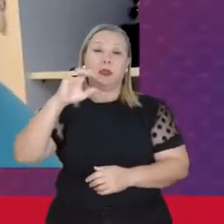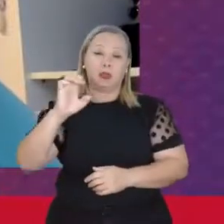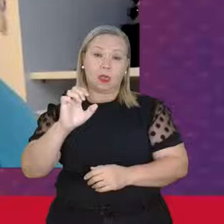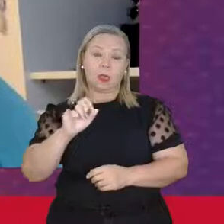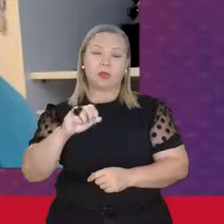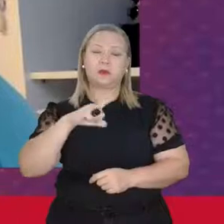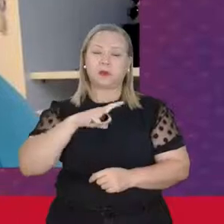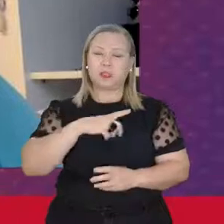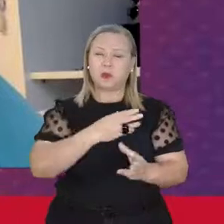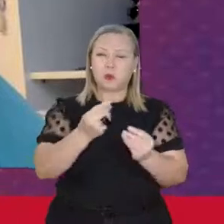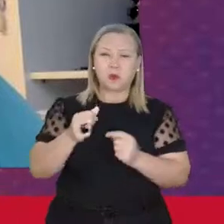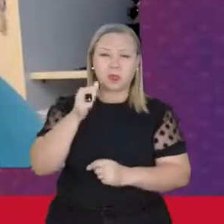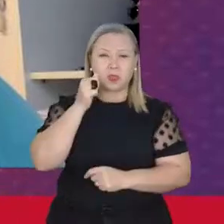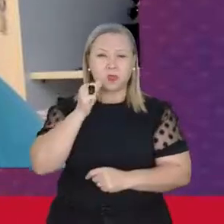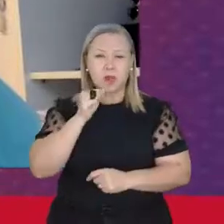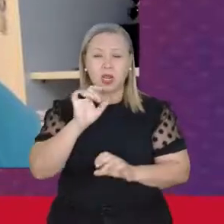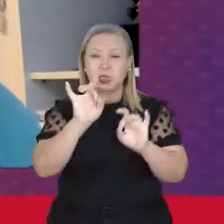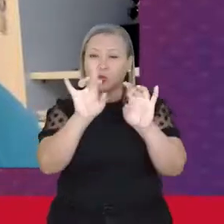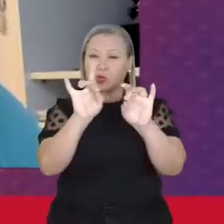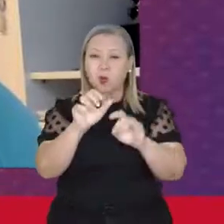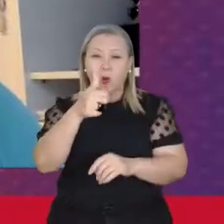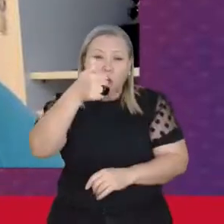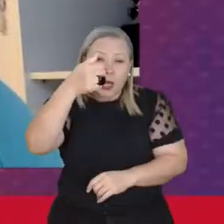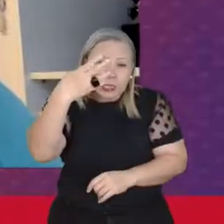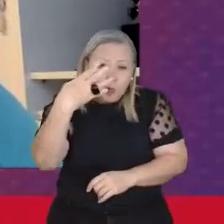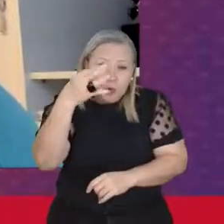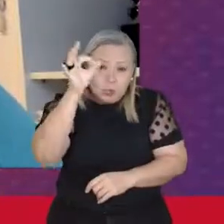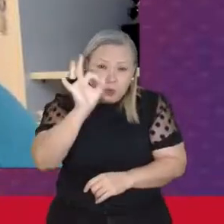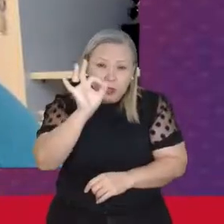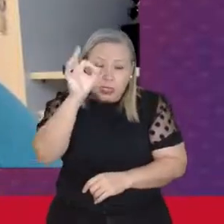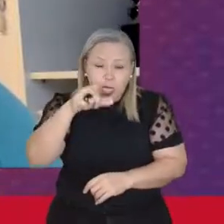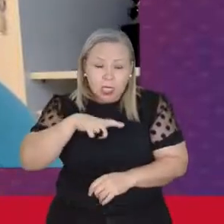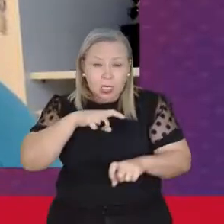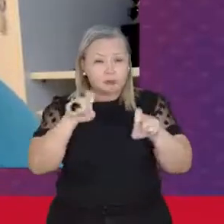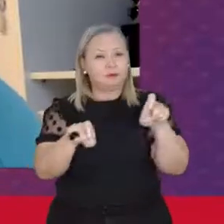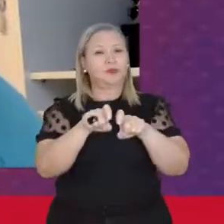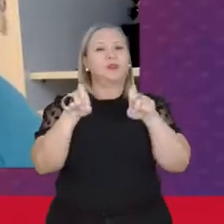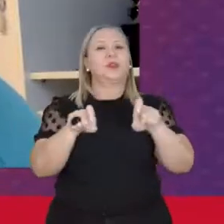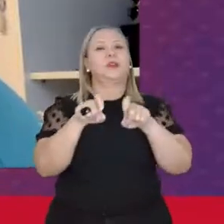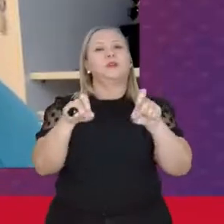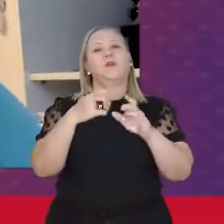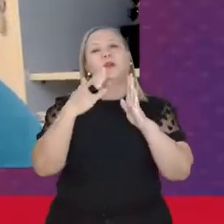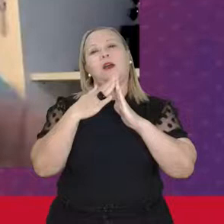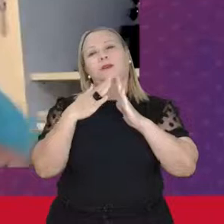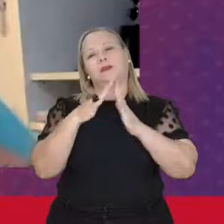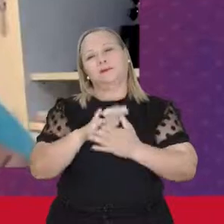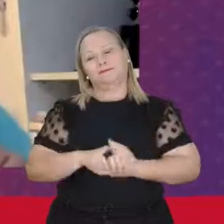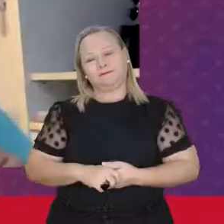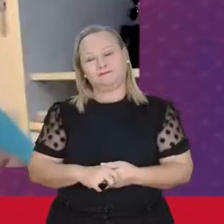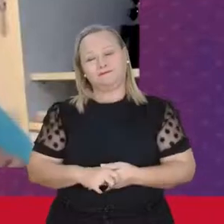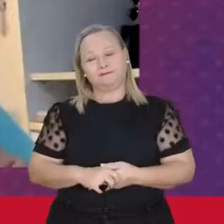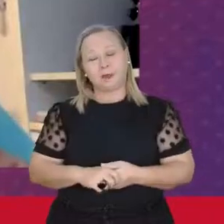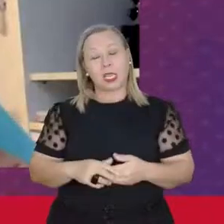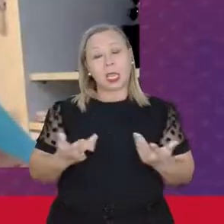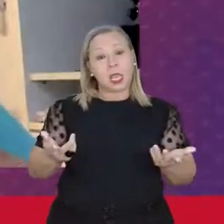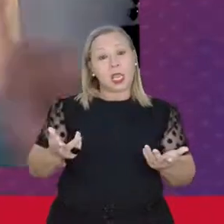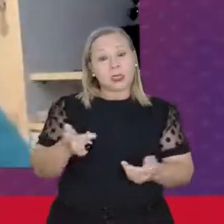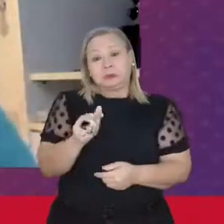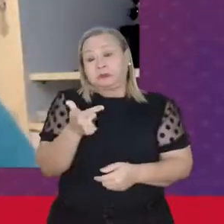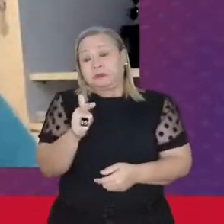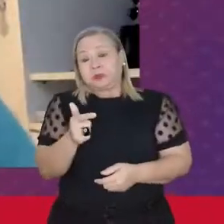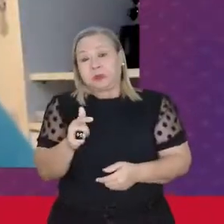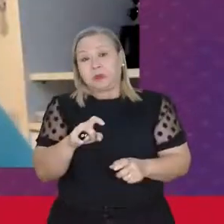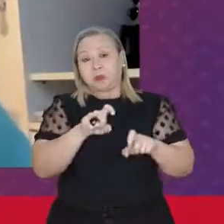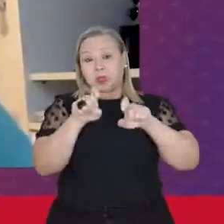mulheres, apenas 14% tem computador em casa. E ao não ter computador,